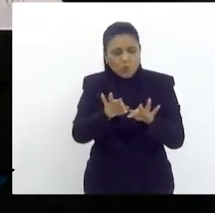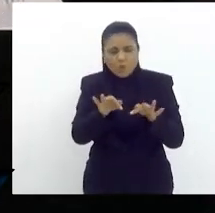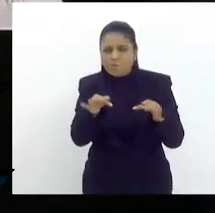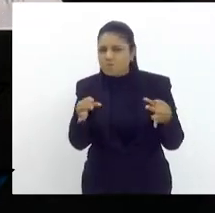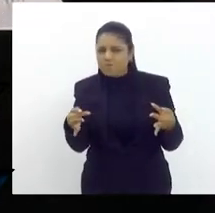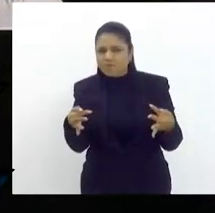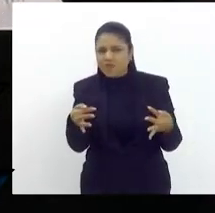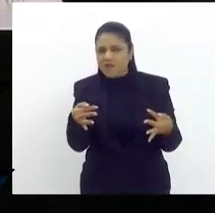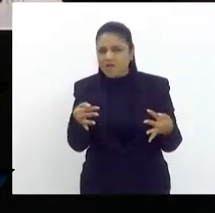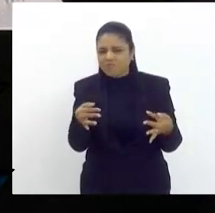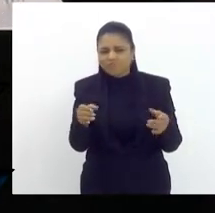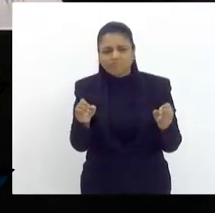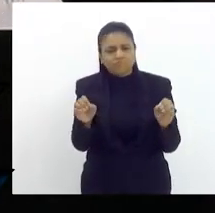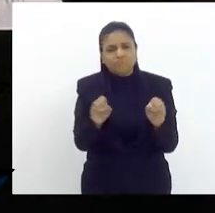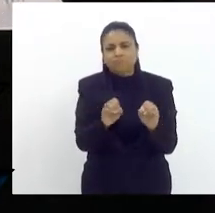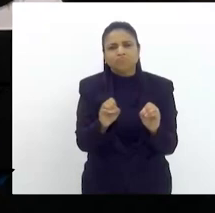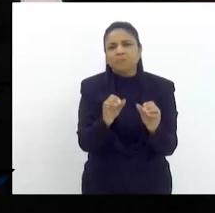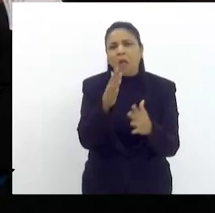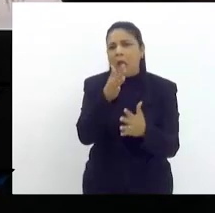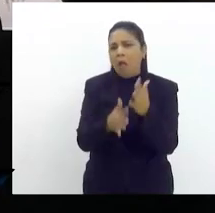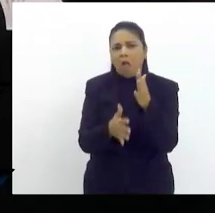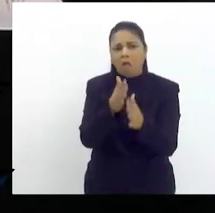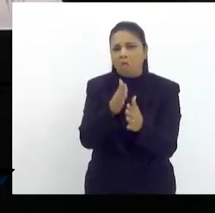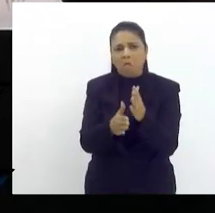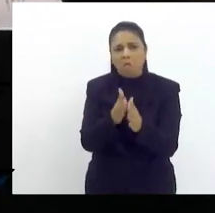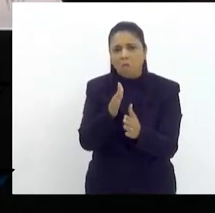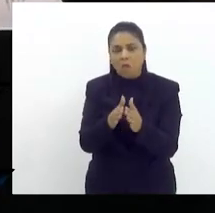complicando ele está sendo simples